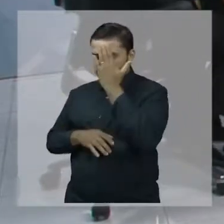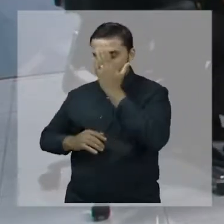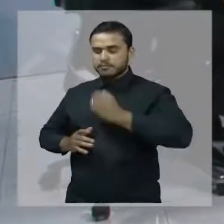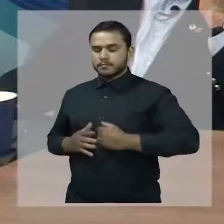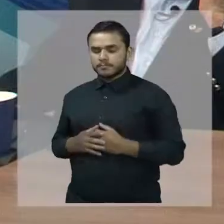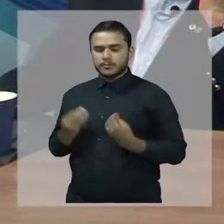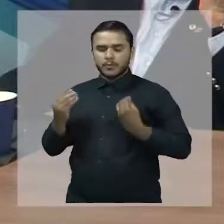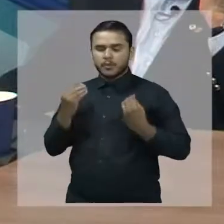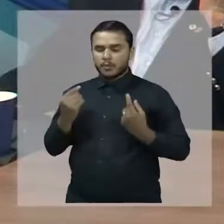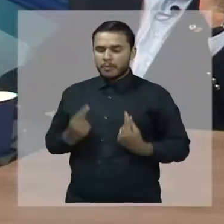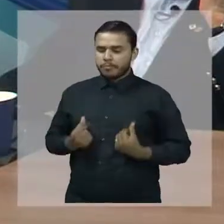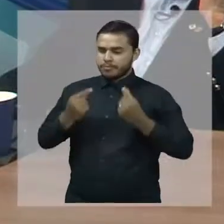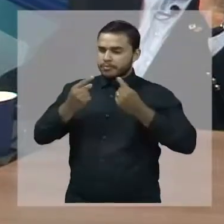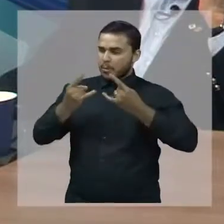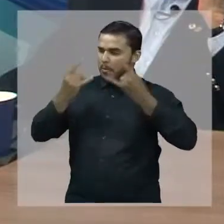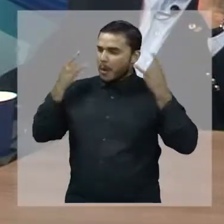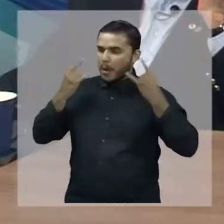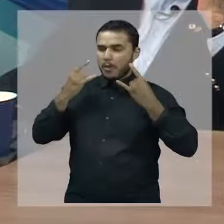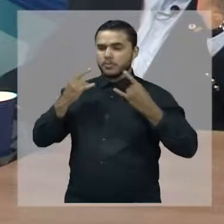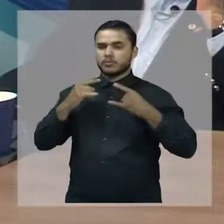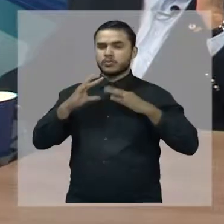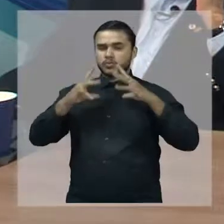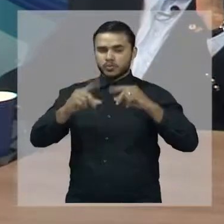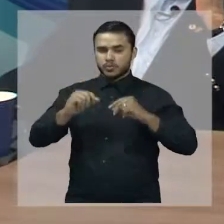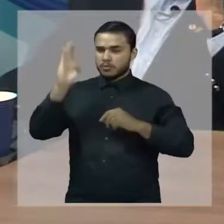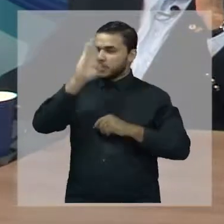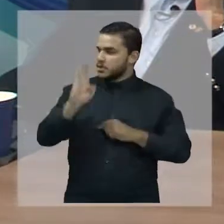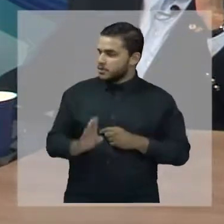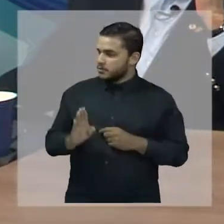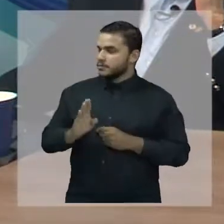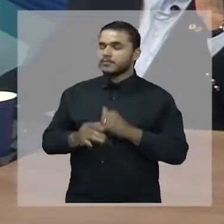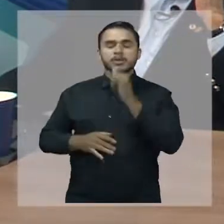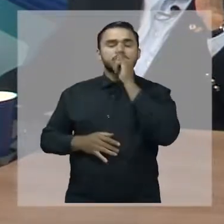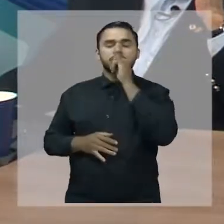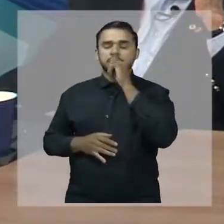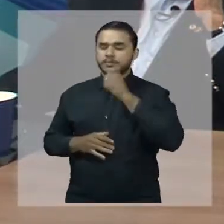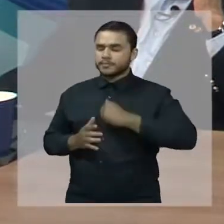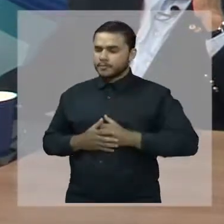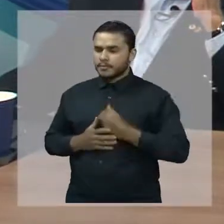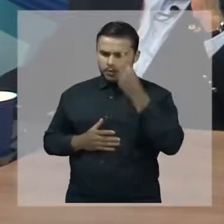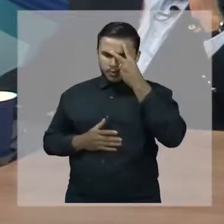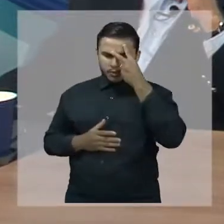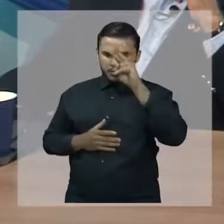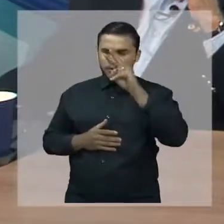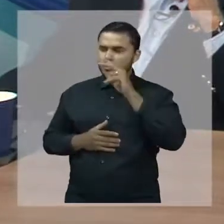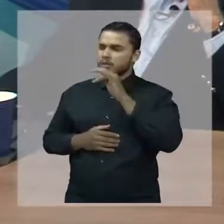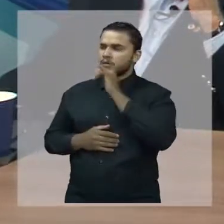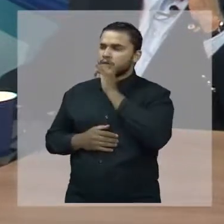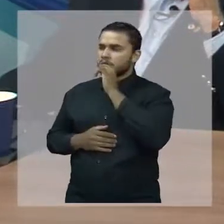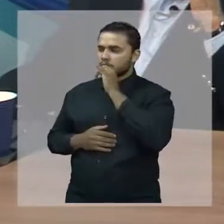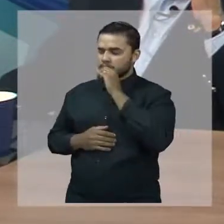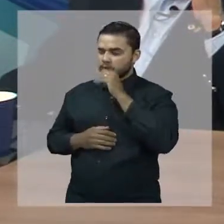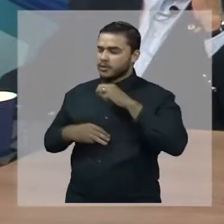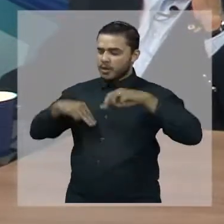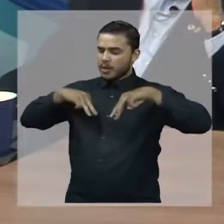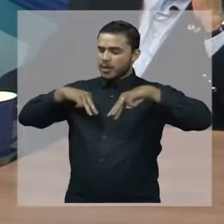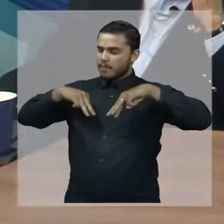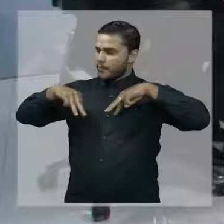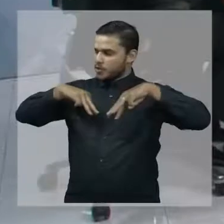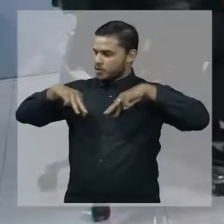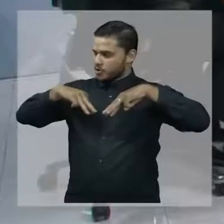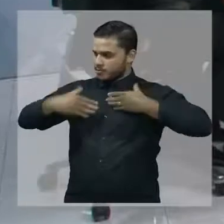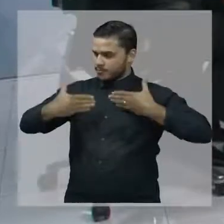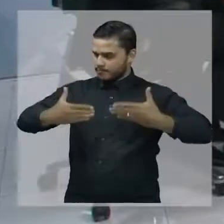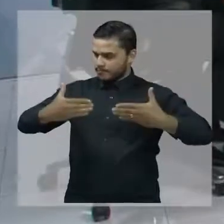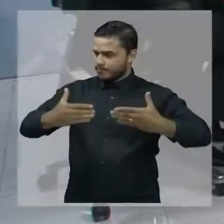capital social, político do Brasil, preconizada pela Constituição, eu lembro aqui da proposta do ministro